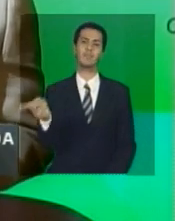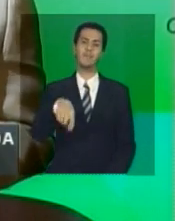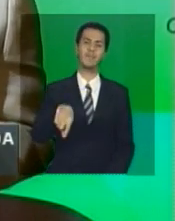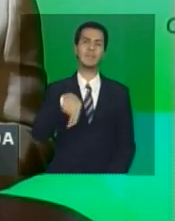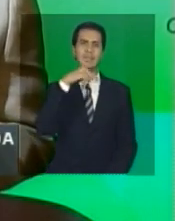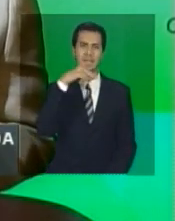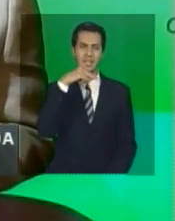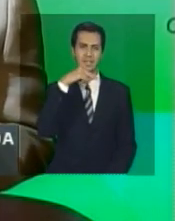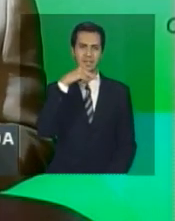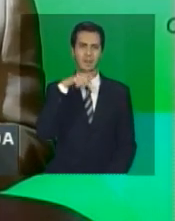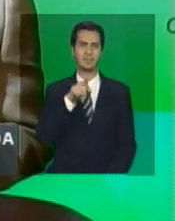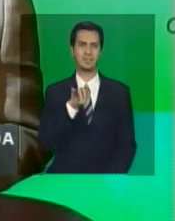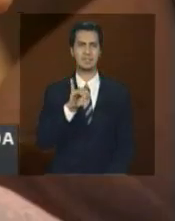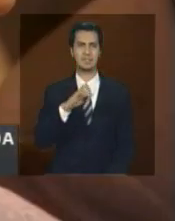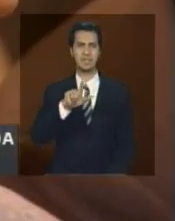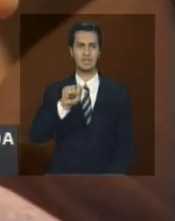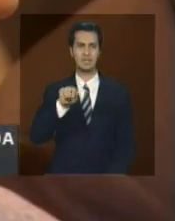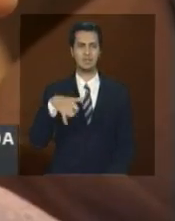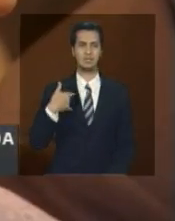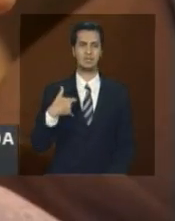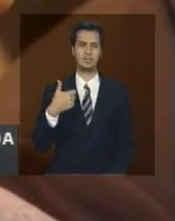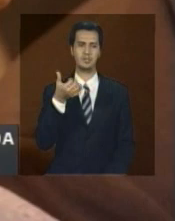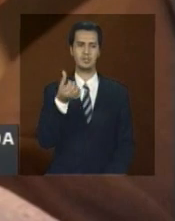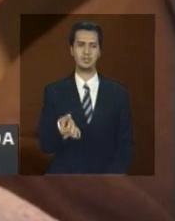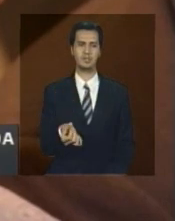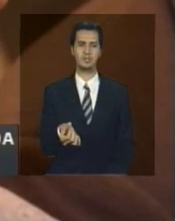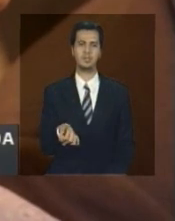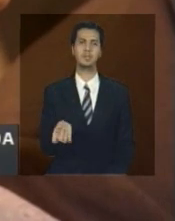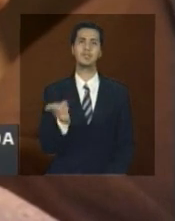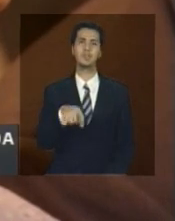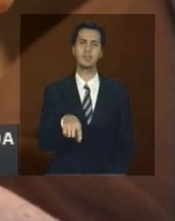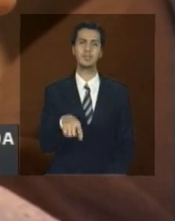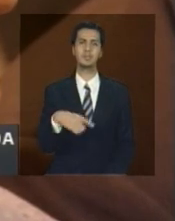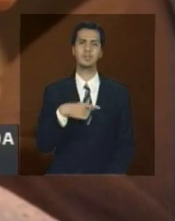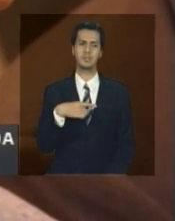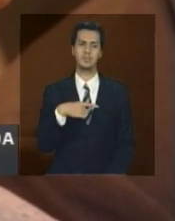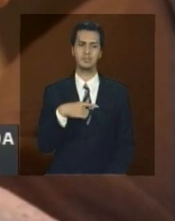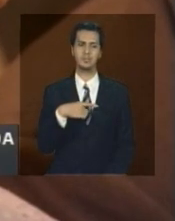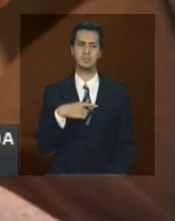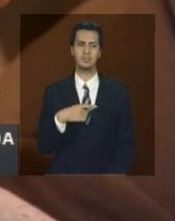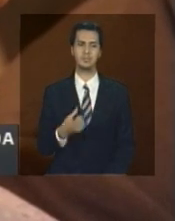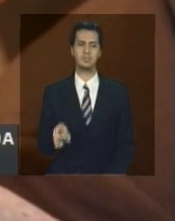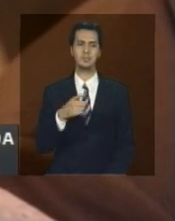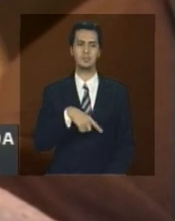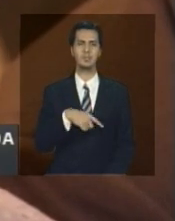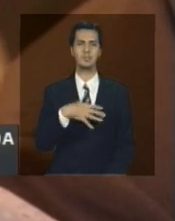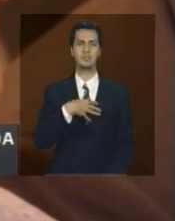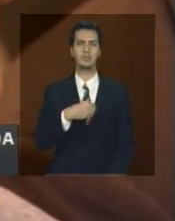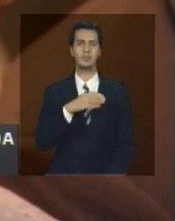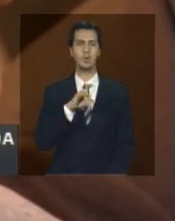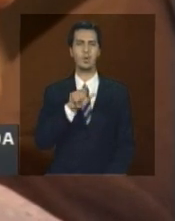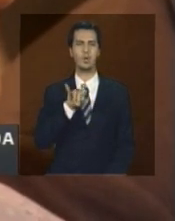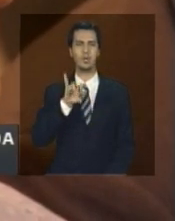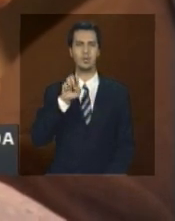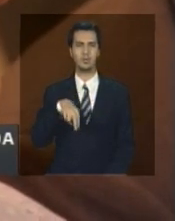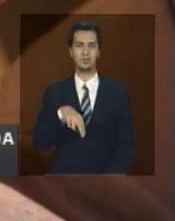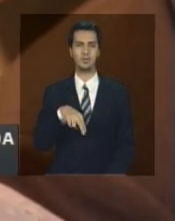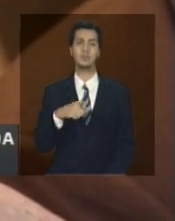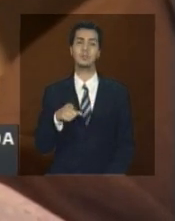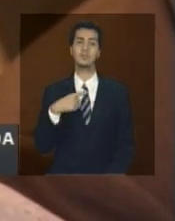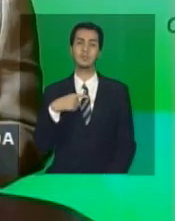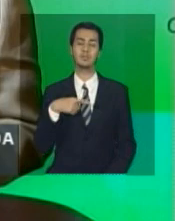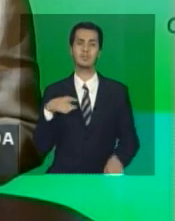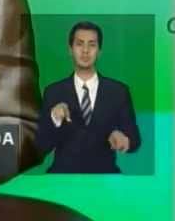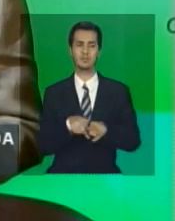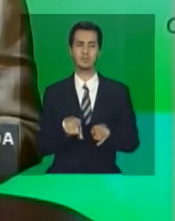Priscila, minha neta de 16 anos, sobrinha de meu filho Colin, de 23 anos, filho mais jovem